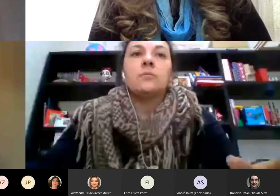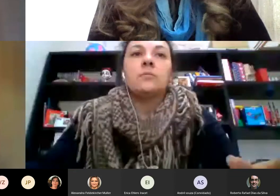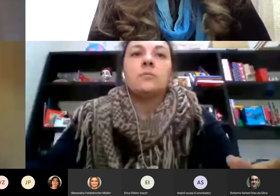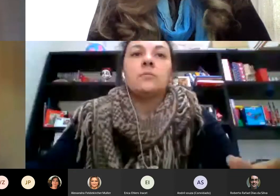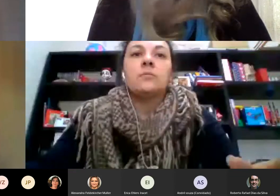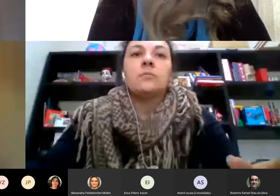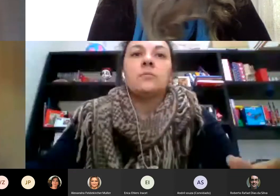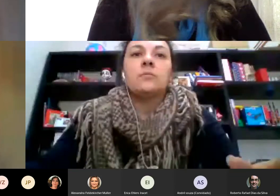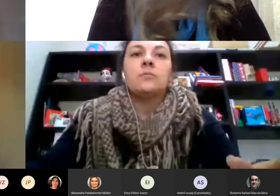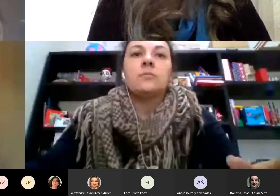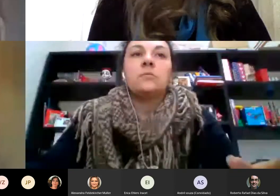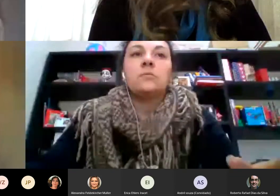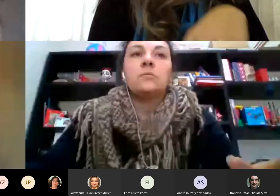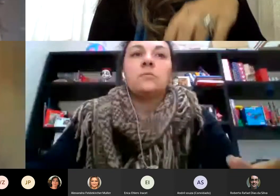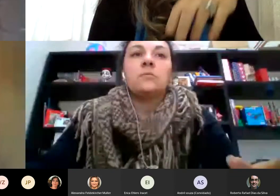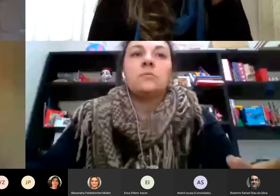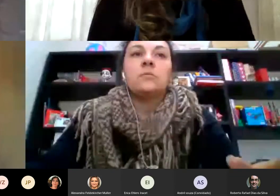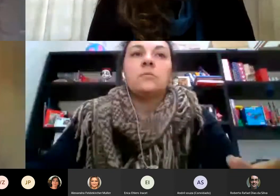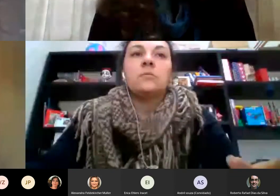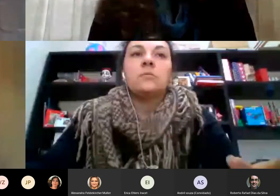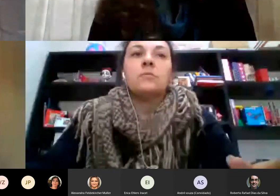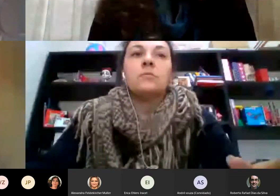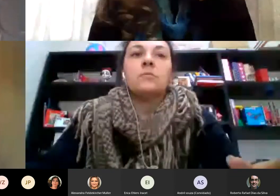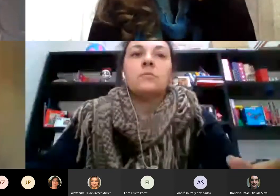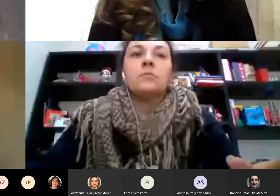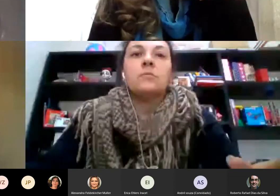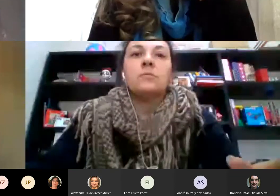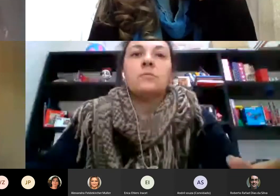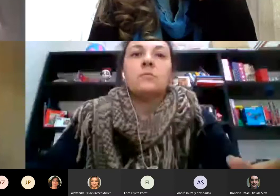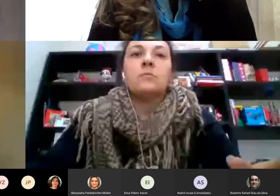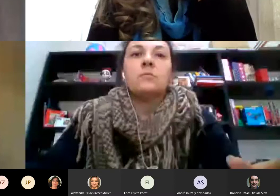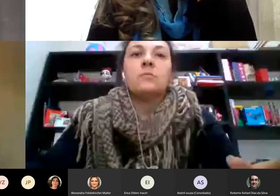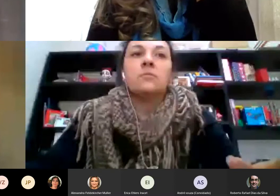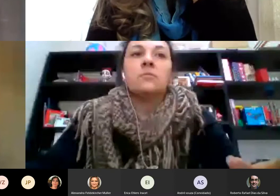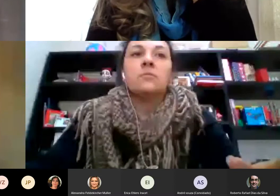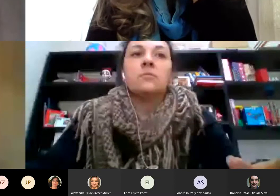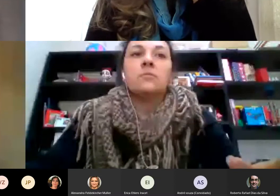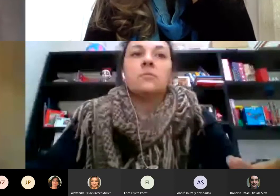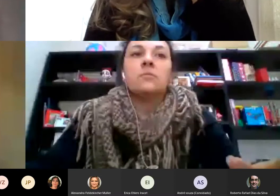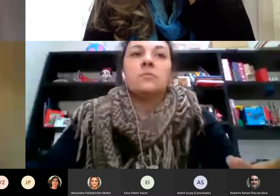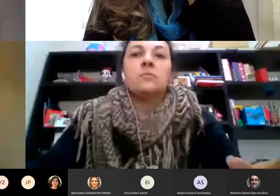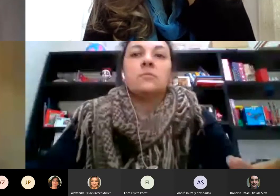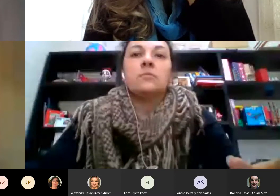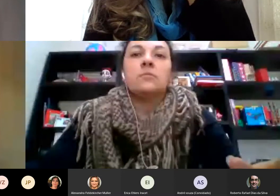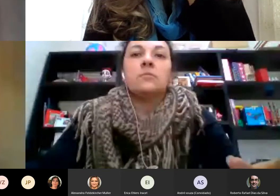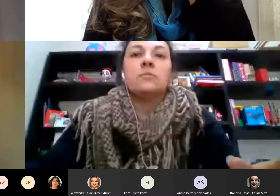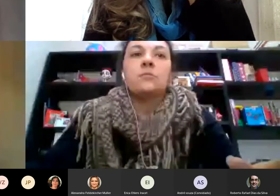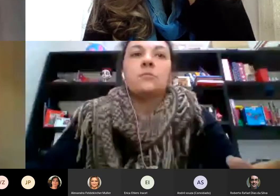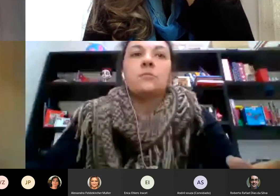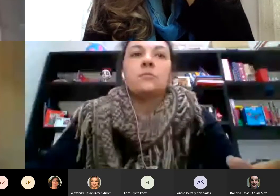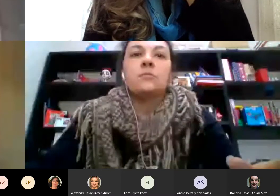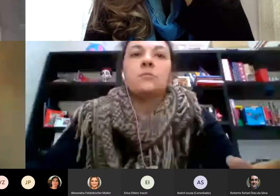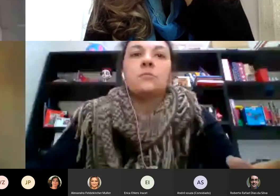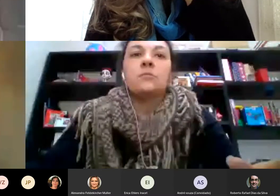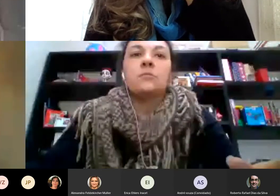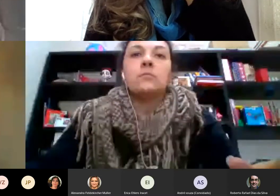forma absolutamente diferente daquela que pensamos para os animais, porque para esses